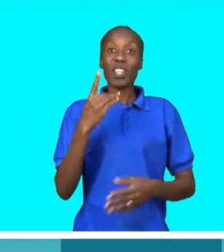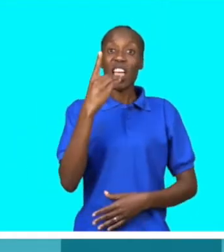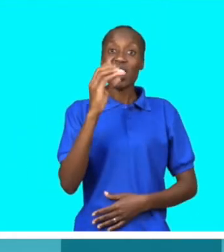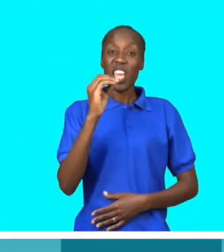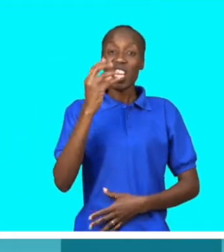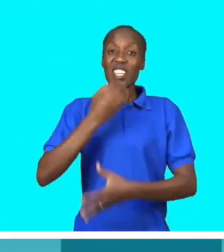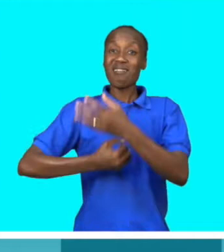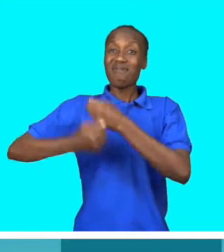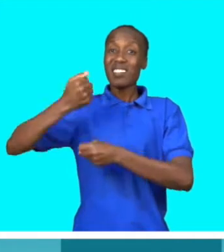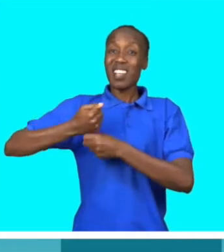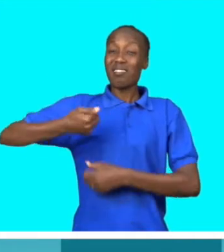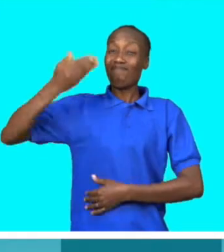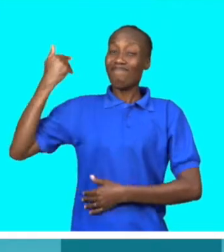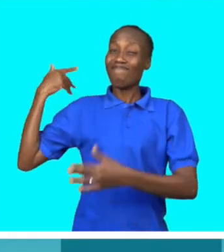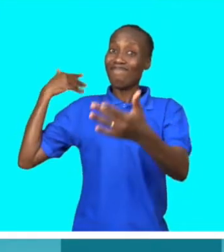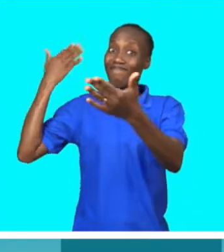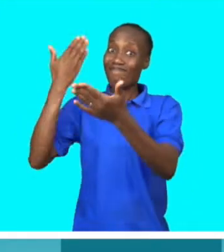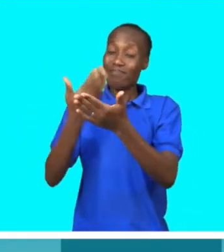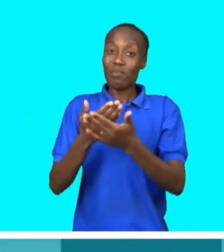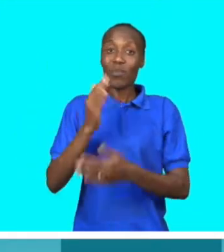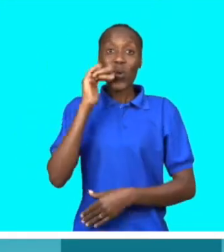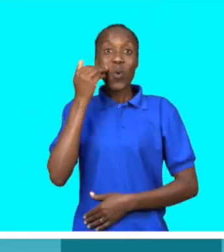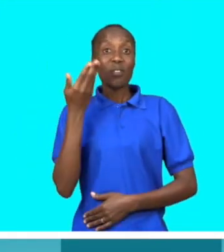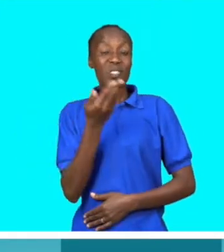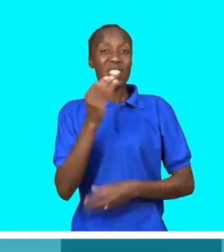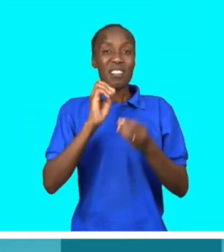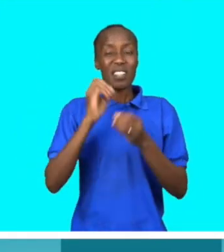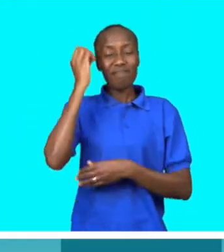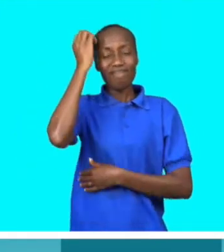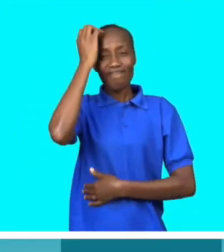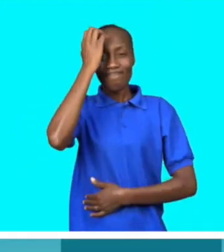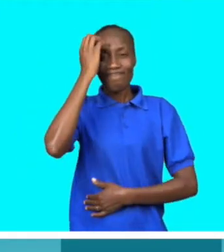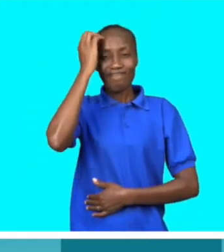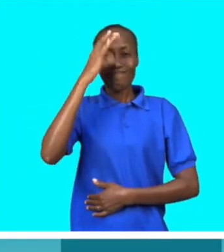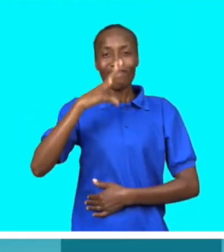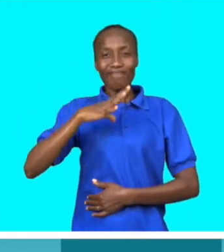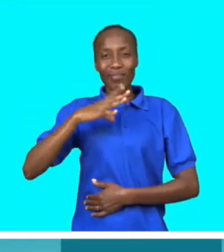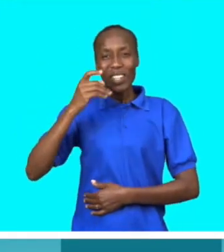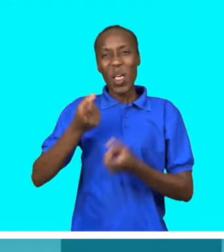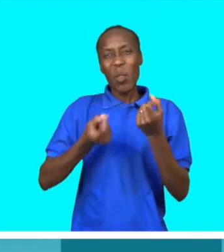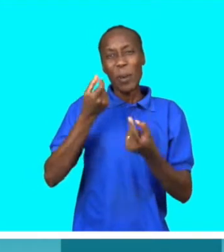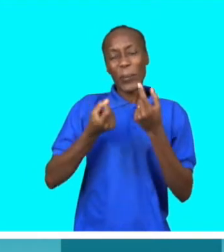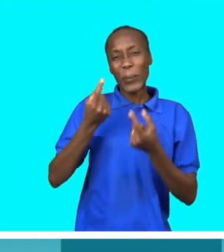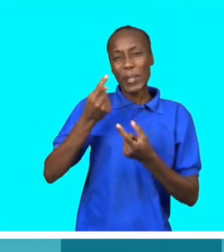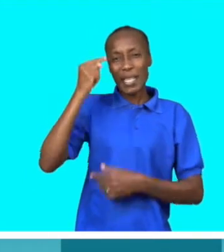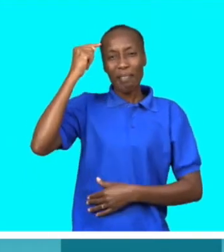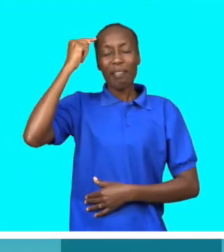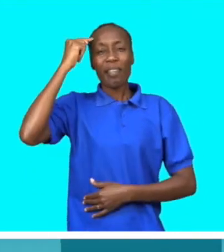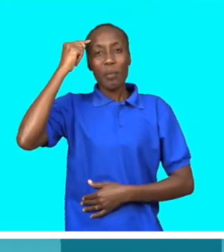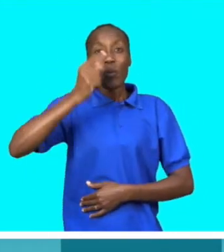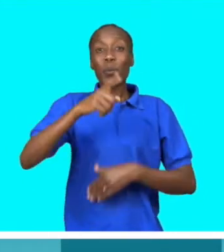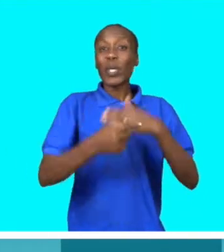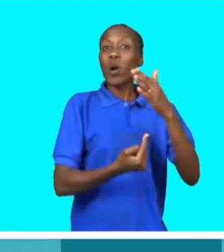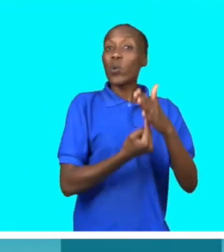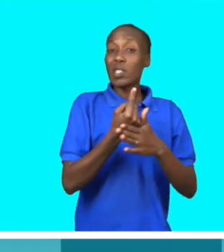Basicamente, 10 anos atrás, quando faz um refresh, tens alguma memória do que aconteceu